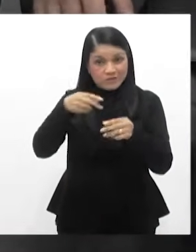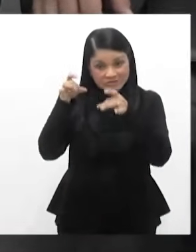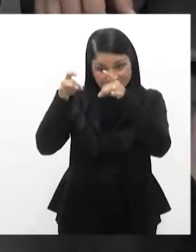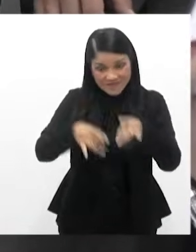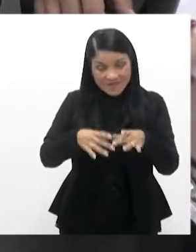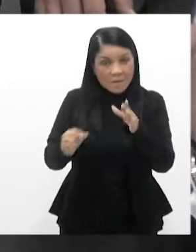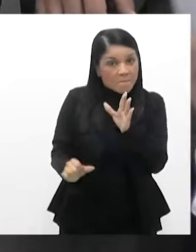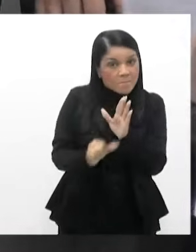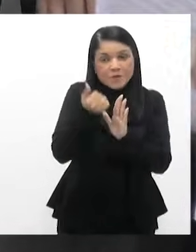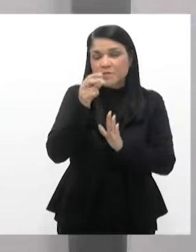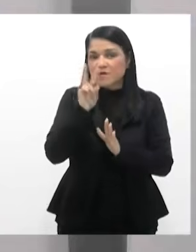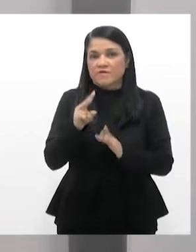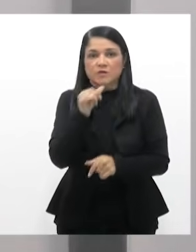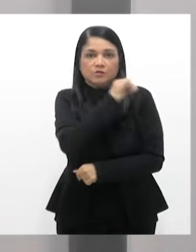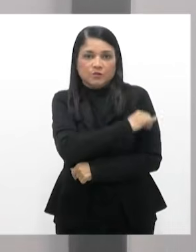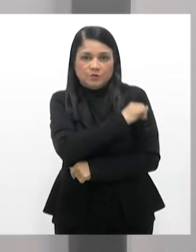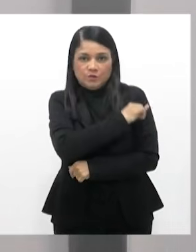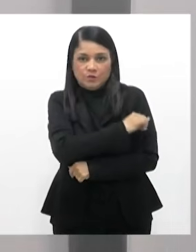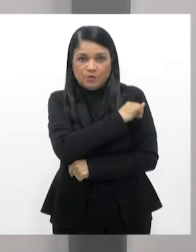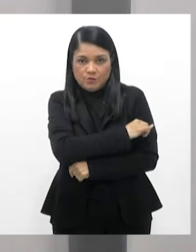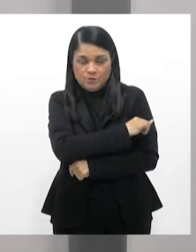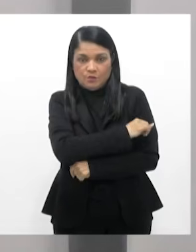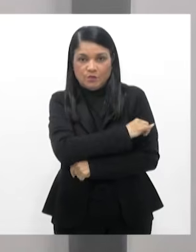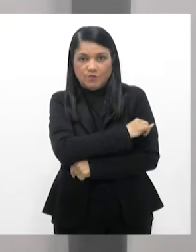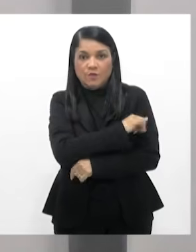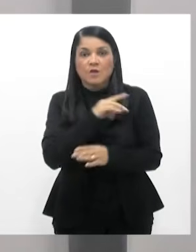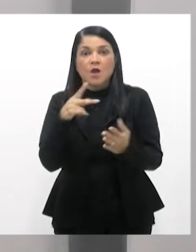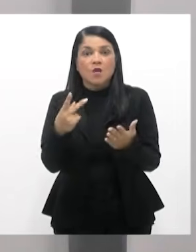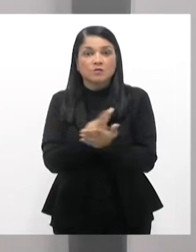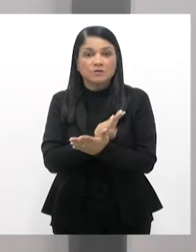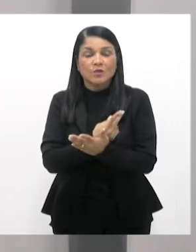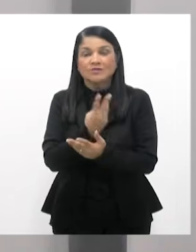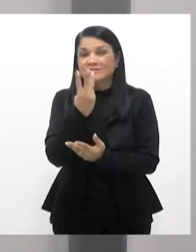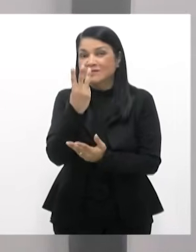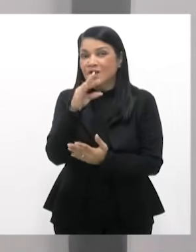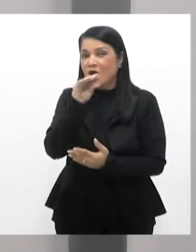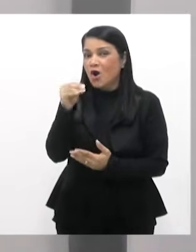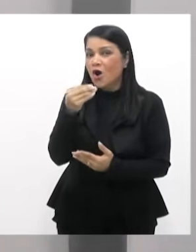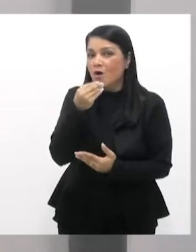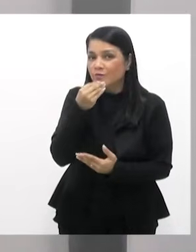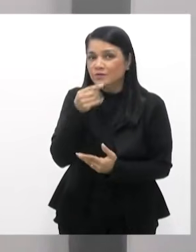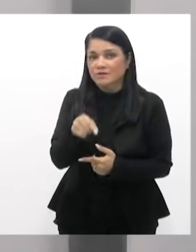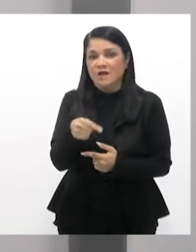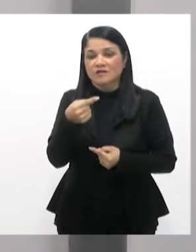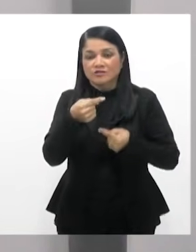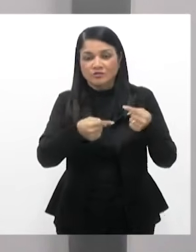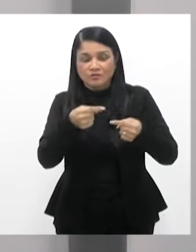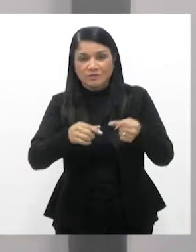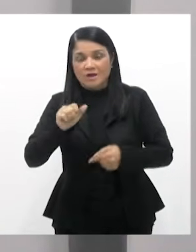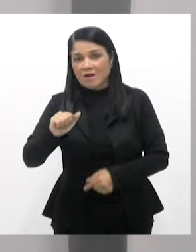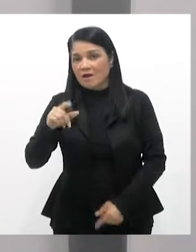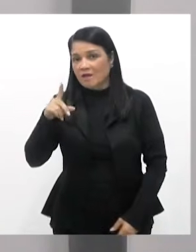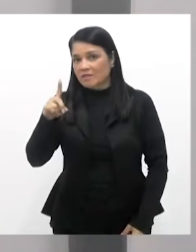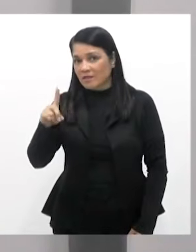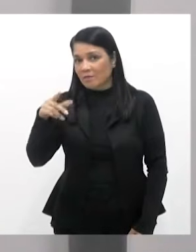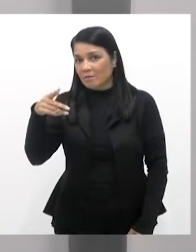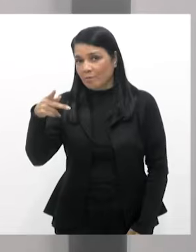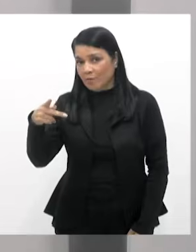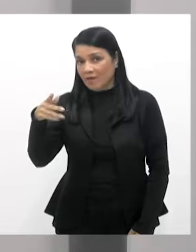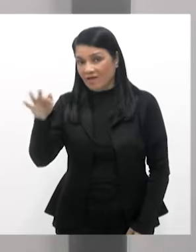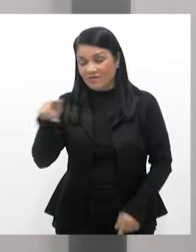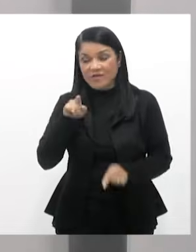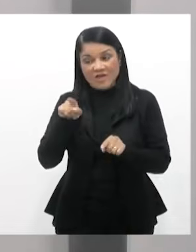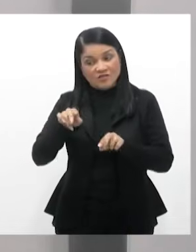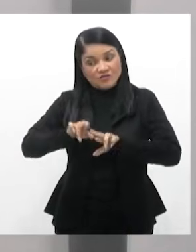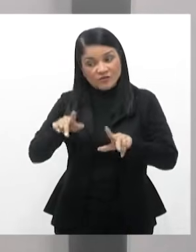inédita no Rio de Janeiro e ocorreu por 3 oportunidades que são objetos de discussões de ADPF, que não é o que Vossa Excelência cita. Vossa Excelência cita o